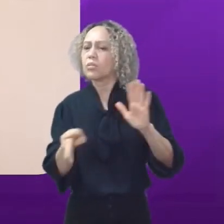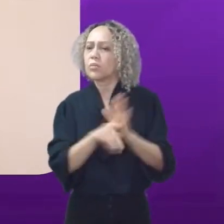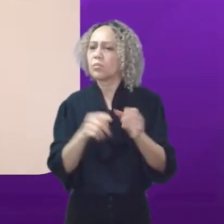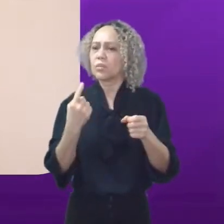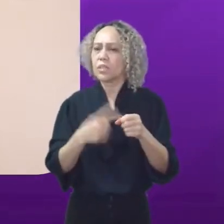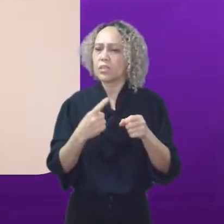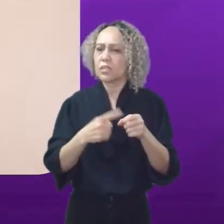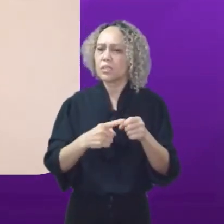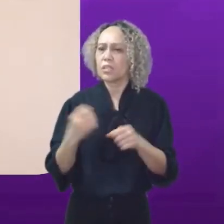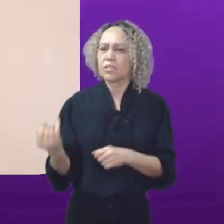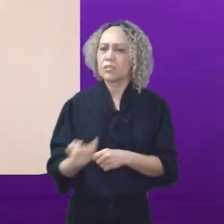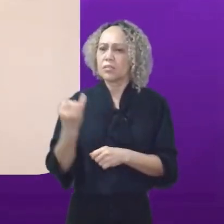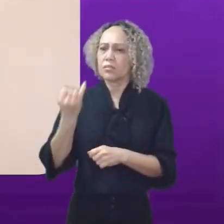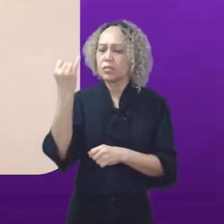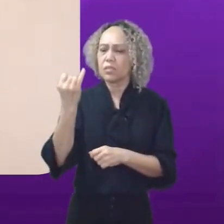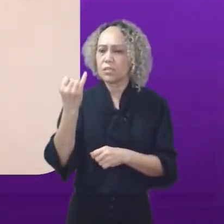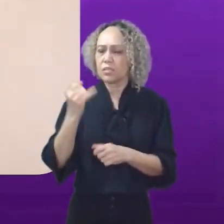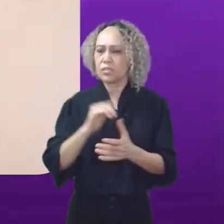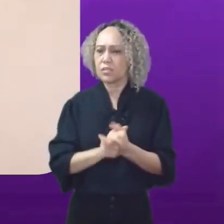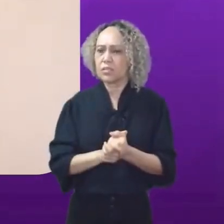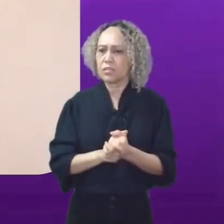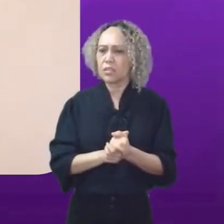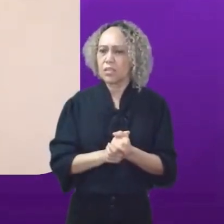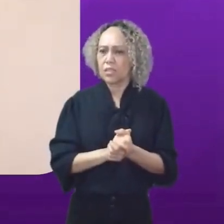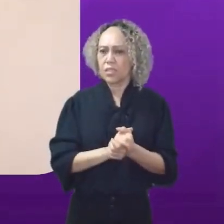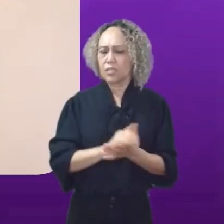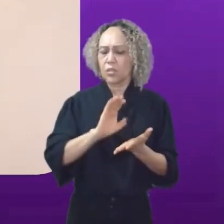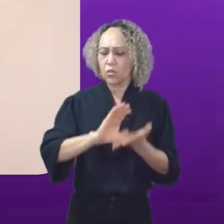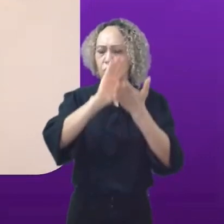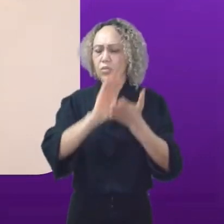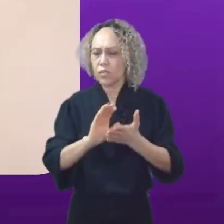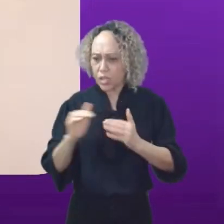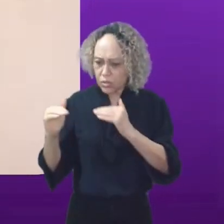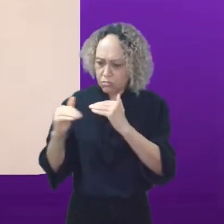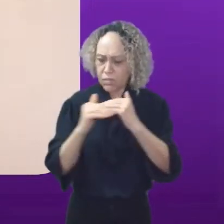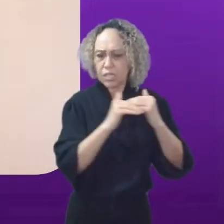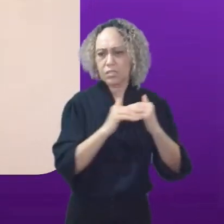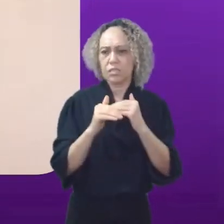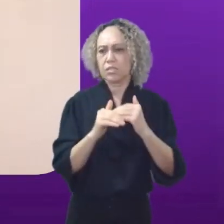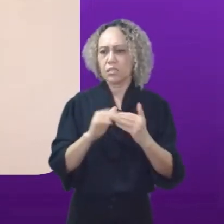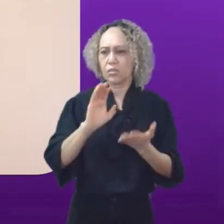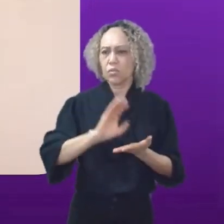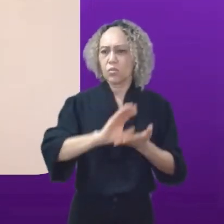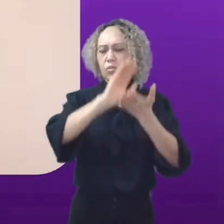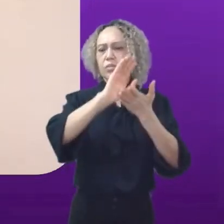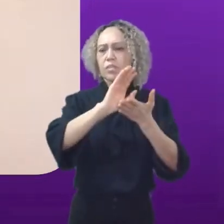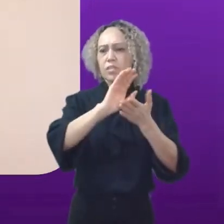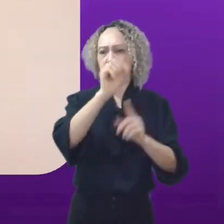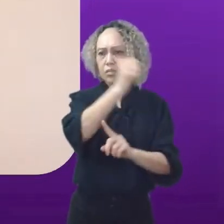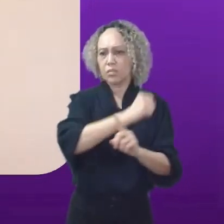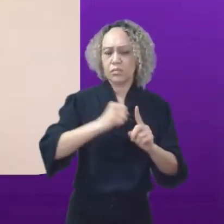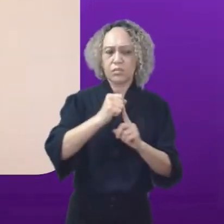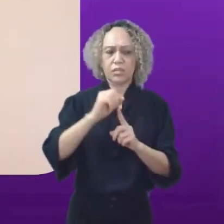ele é fundamental que ele seja um conselho paritário, que ele seja um conselho que a sociedade